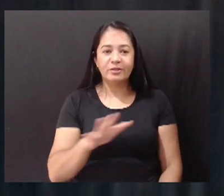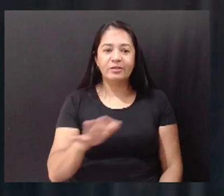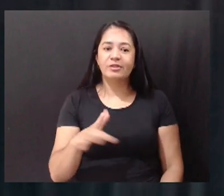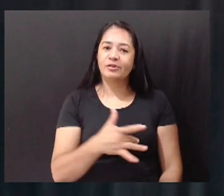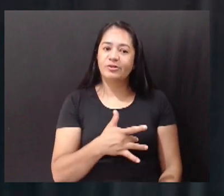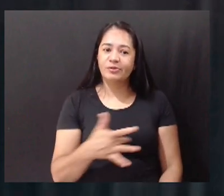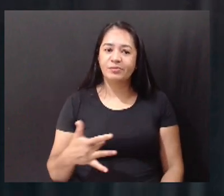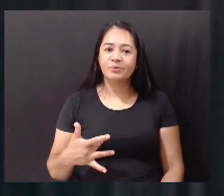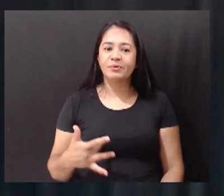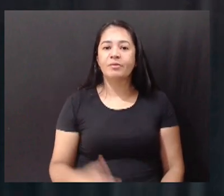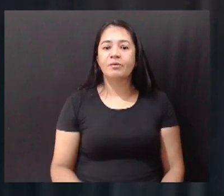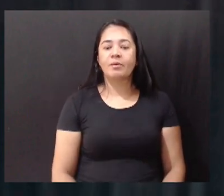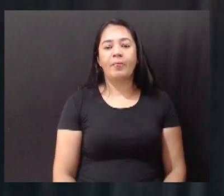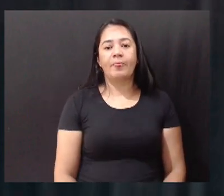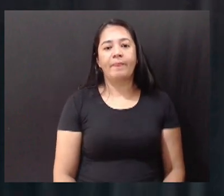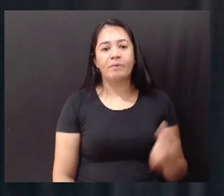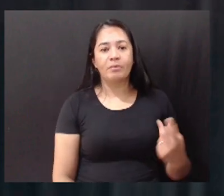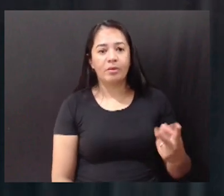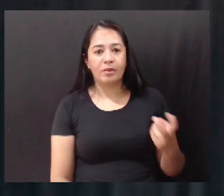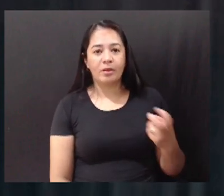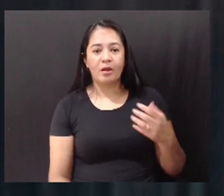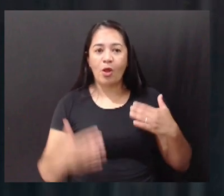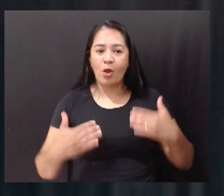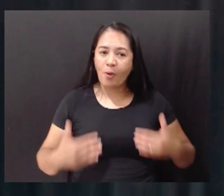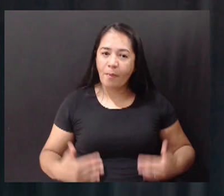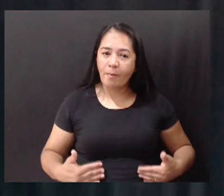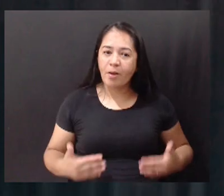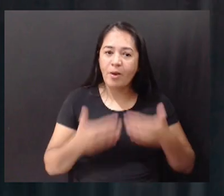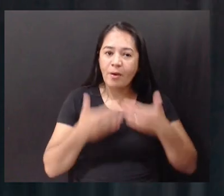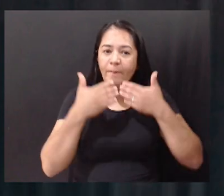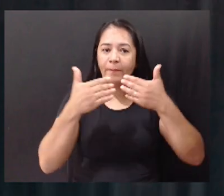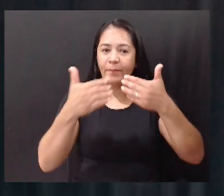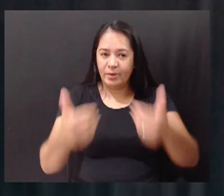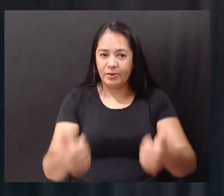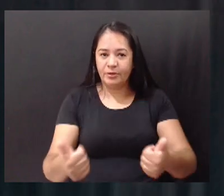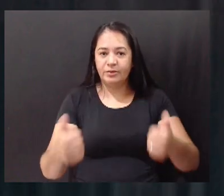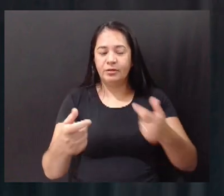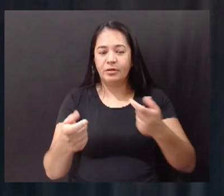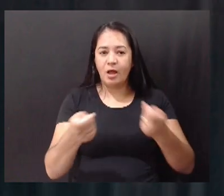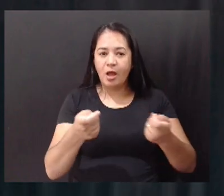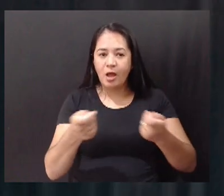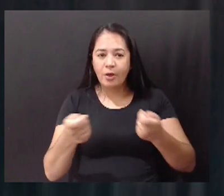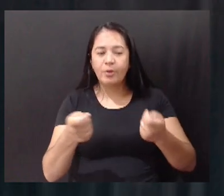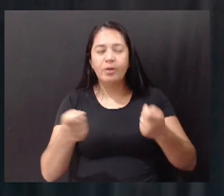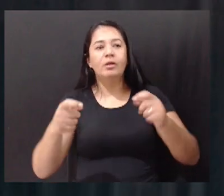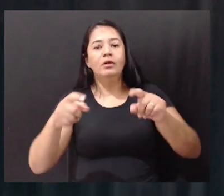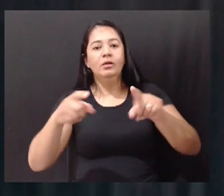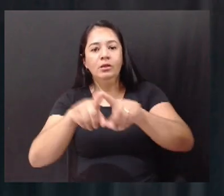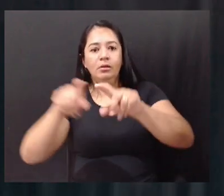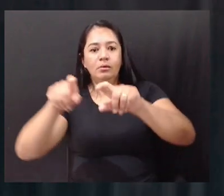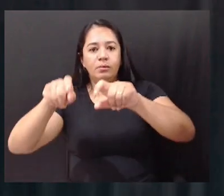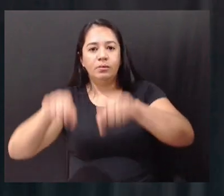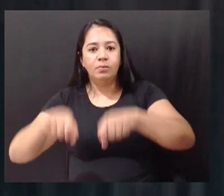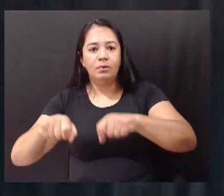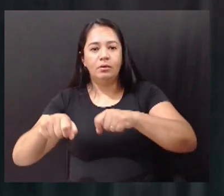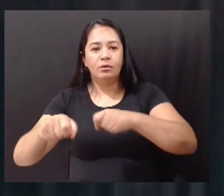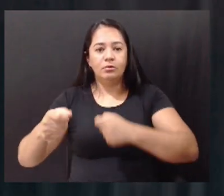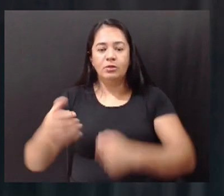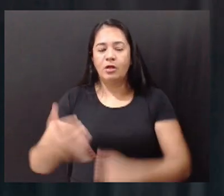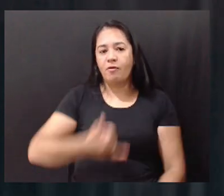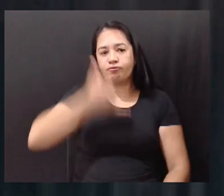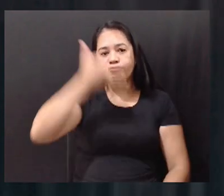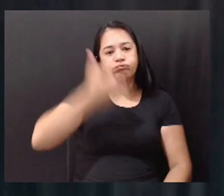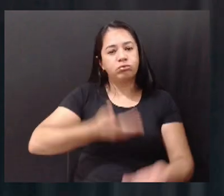Então, nós vemos que o humor vai melhorando, tanto a questão da regulação, quanto a capacidade de lidar com as frustrações,